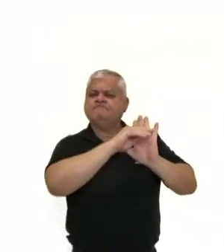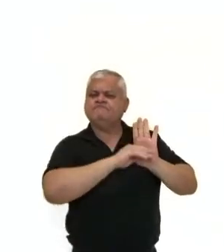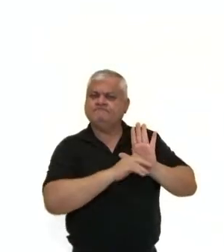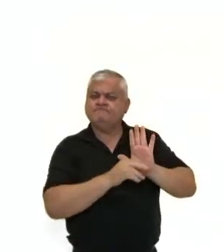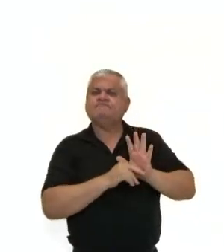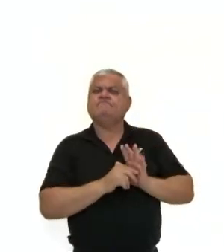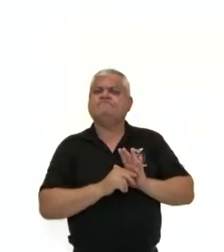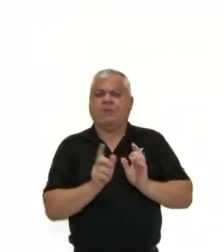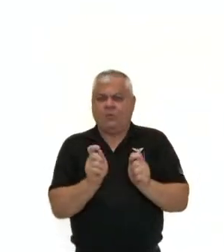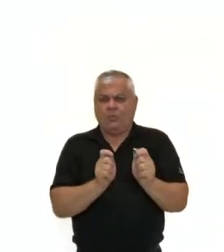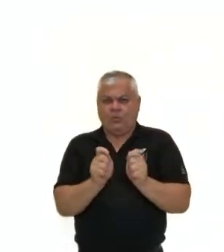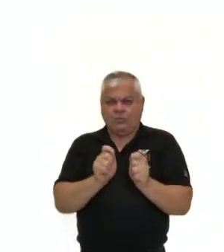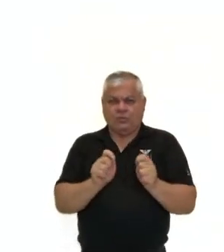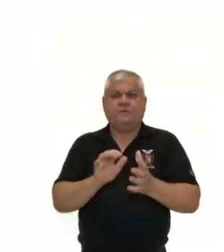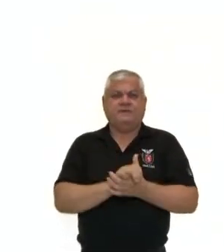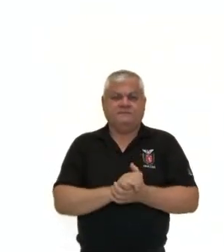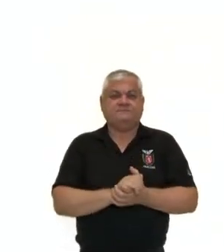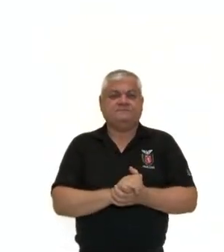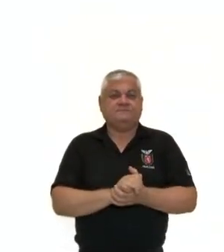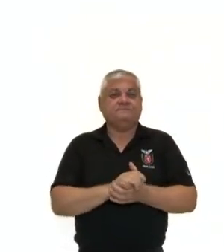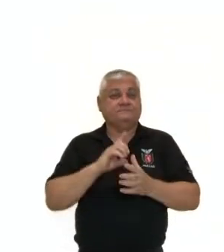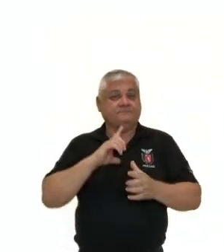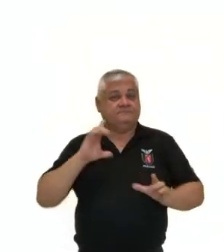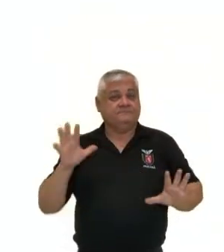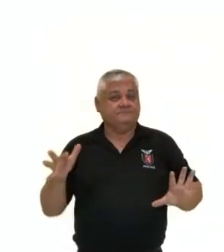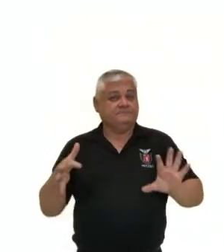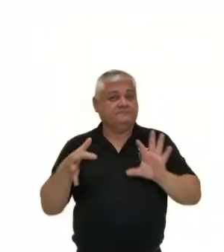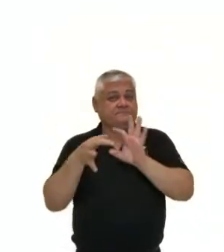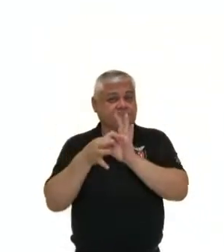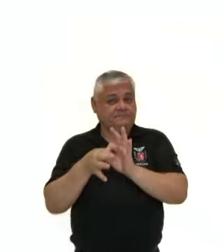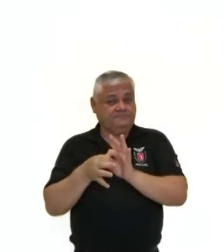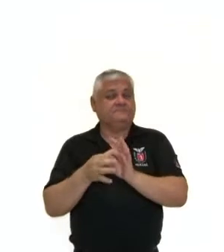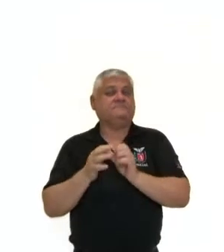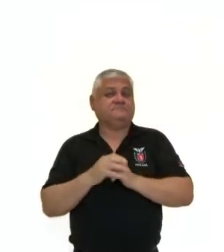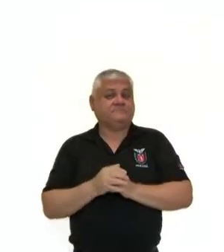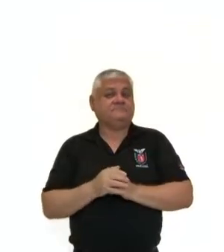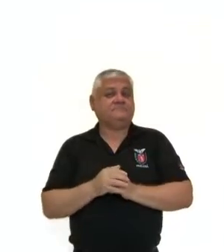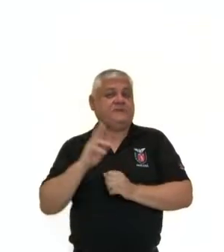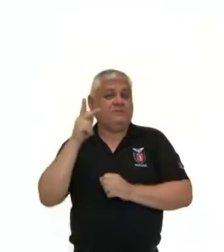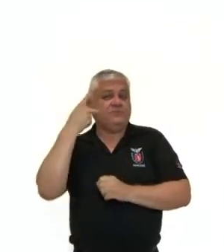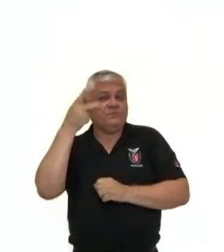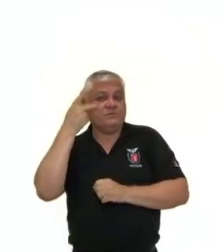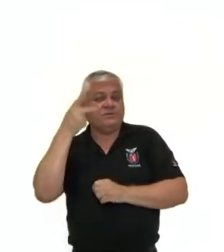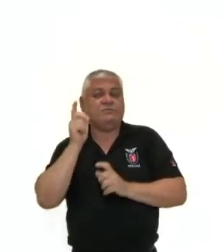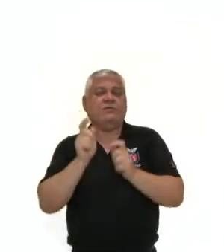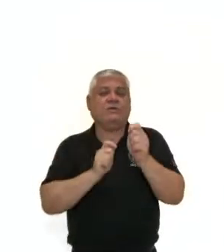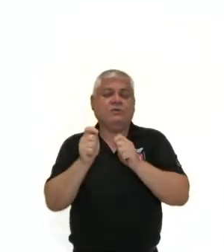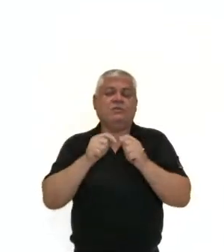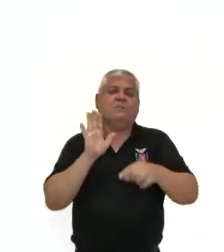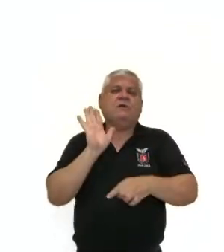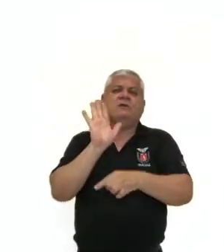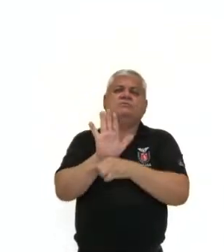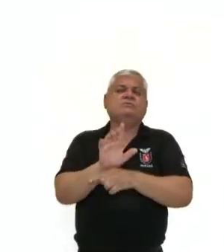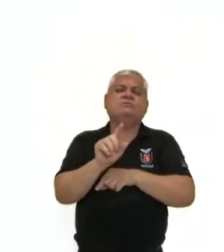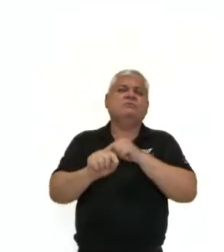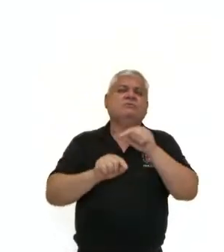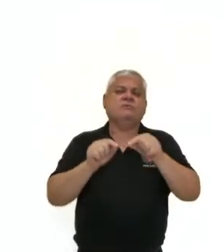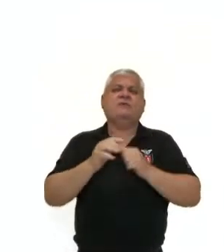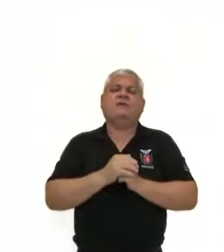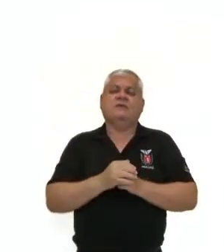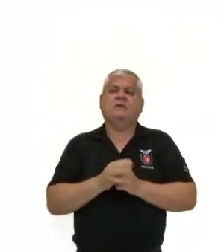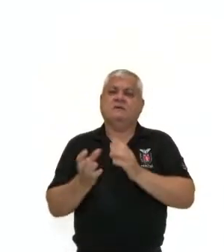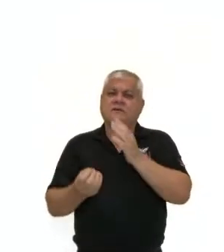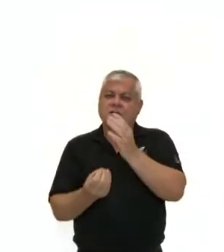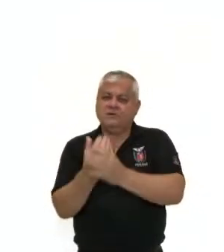existente no subcontinente aliada a outros fatores de caráter econômico e político favorecem favoreceram a